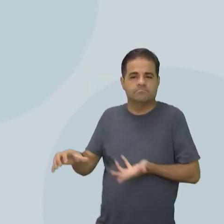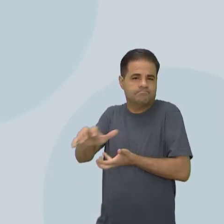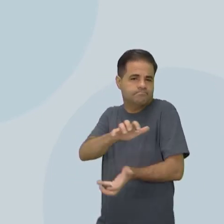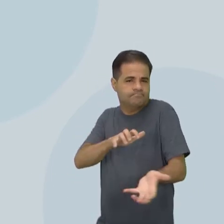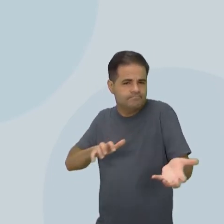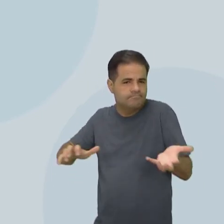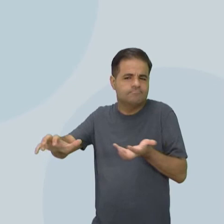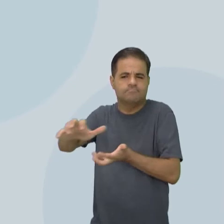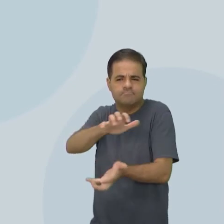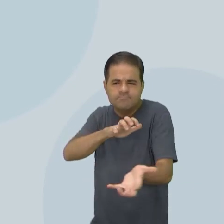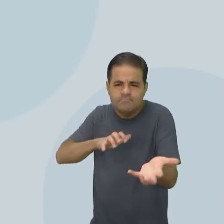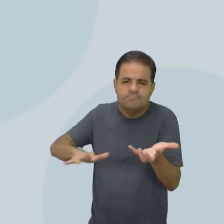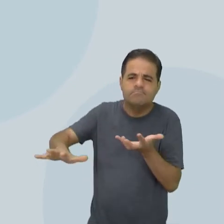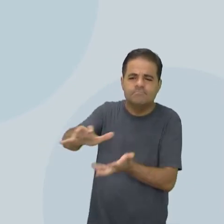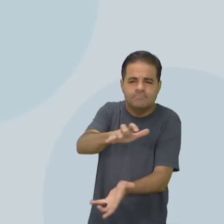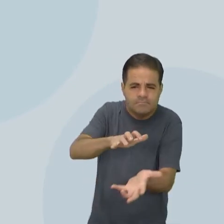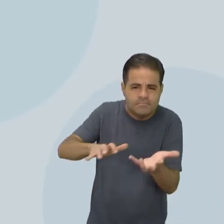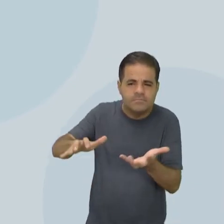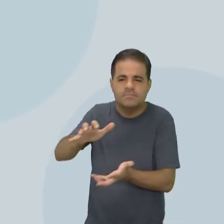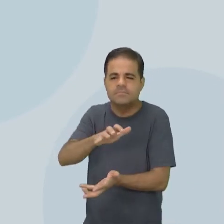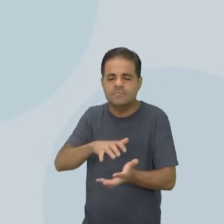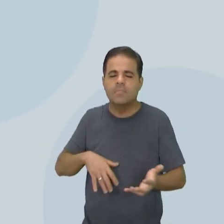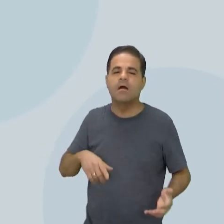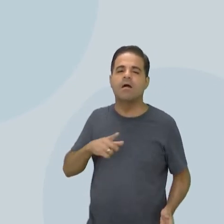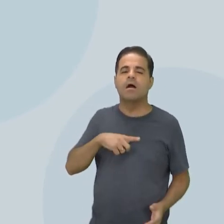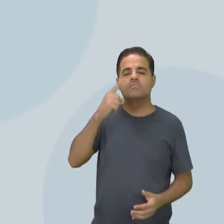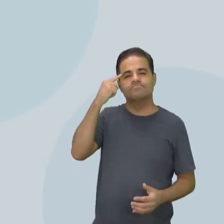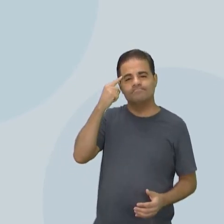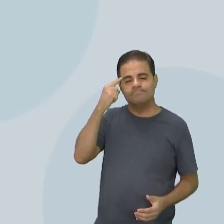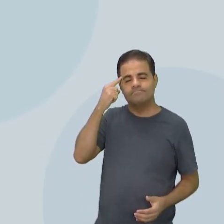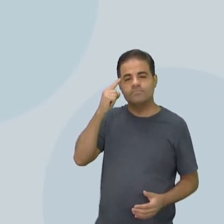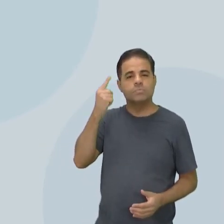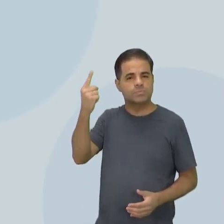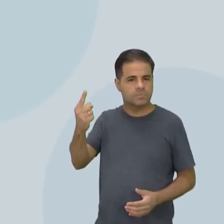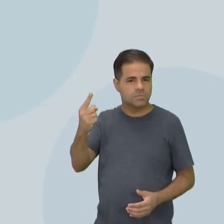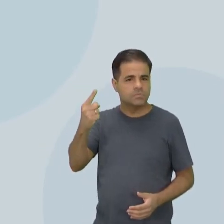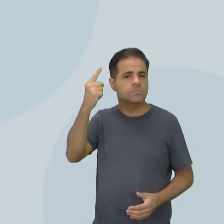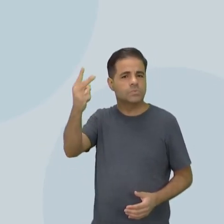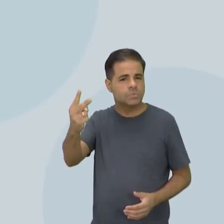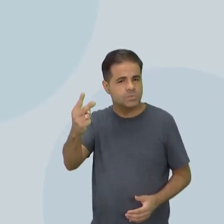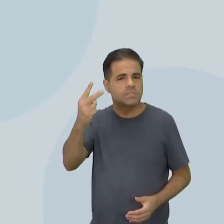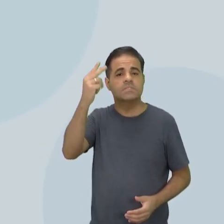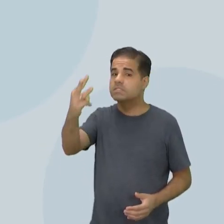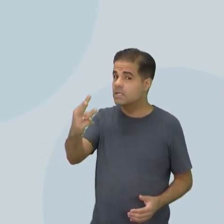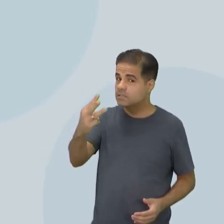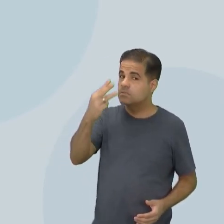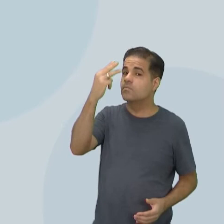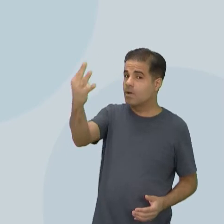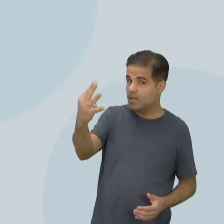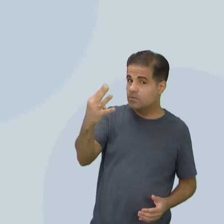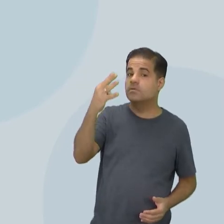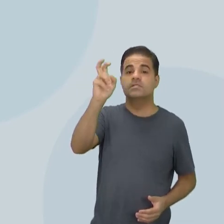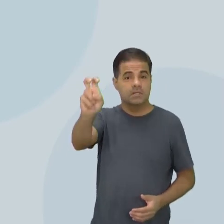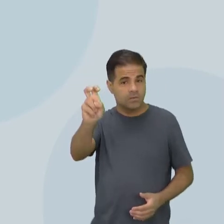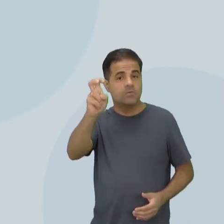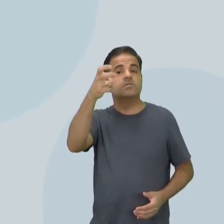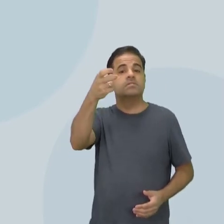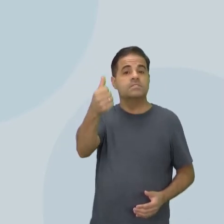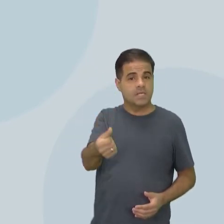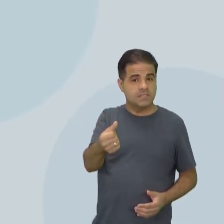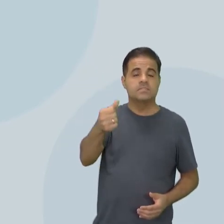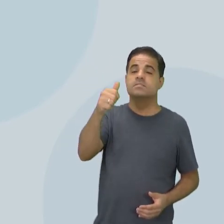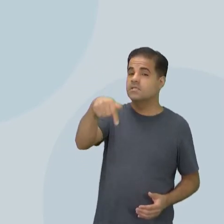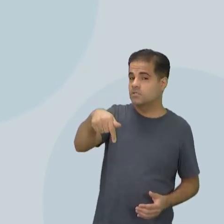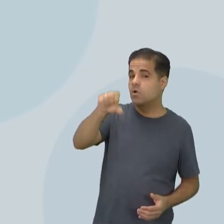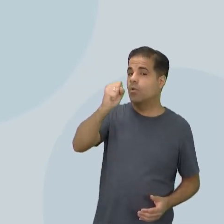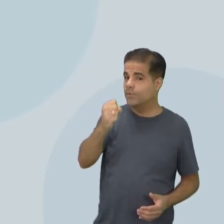conflito. Puxa, vou ter que contar. 1, 2, 3, 4, 5,